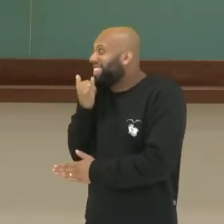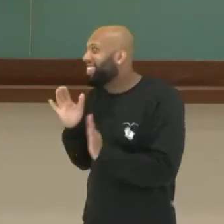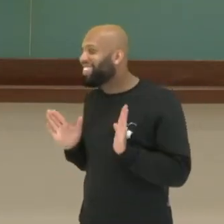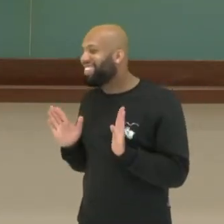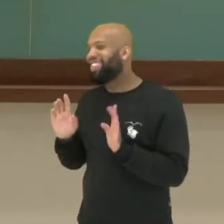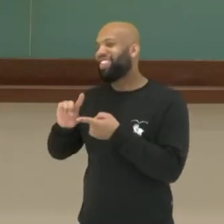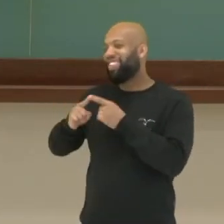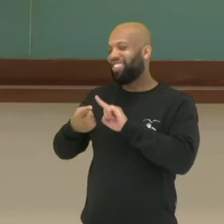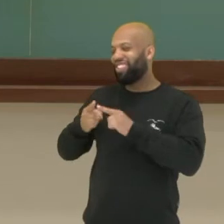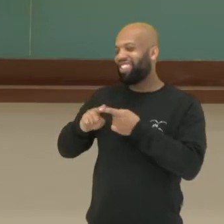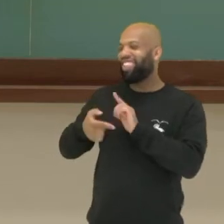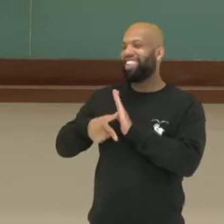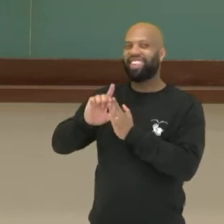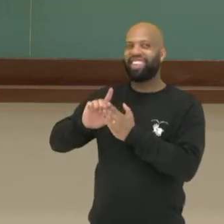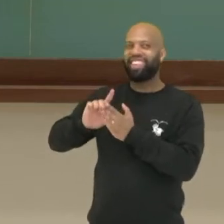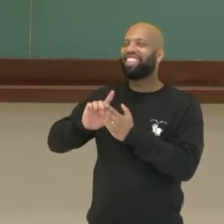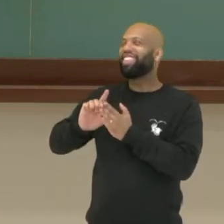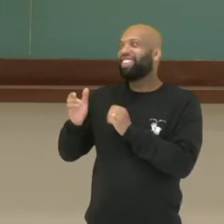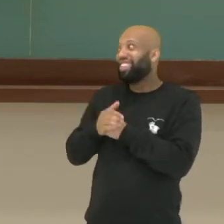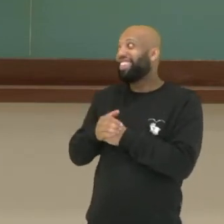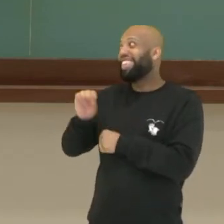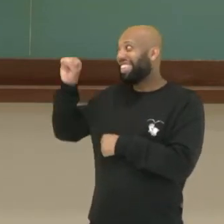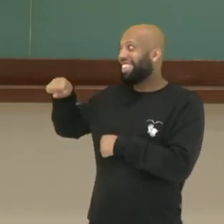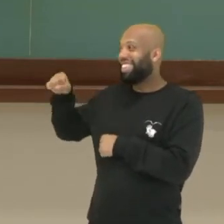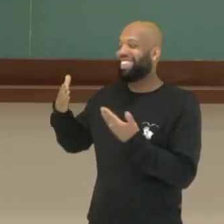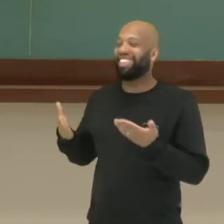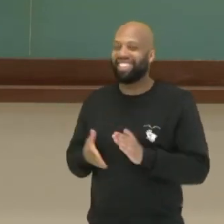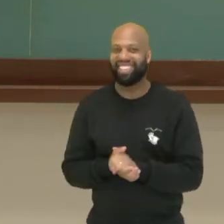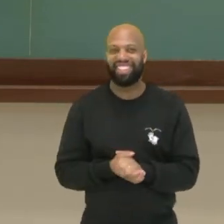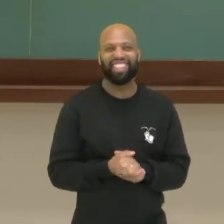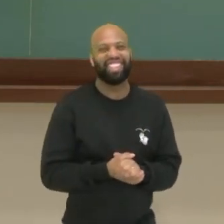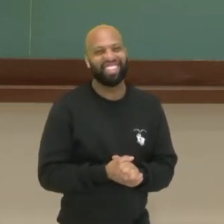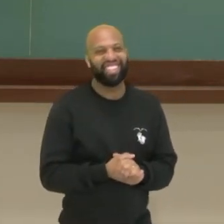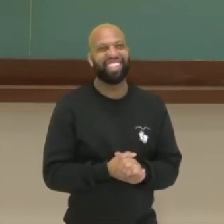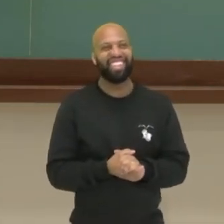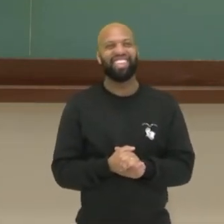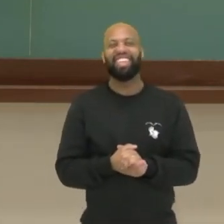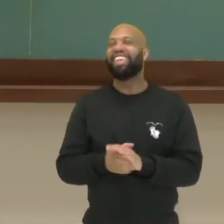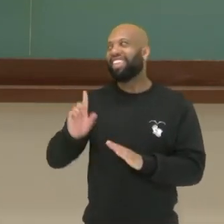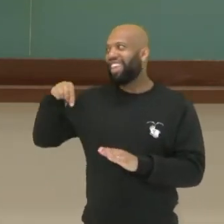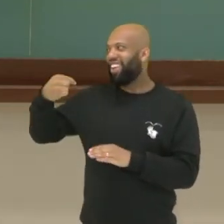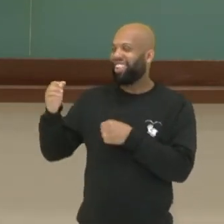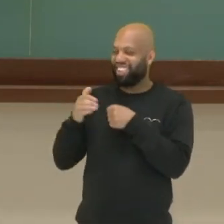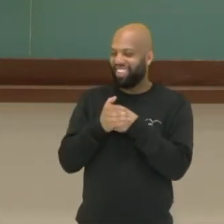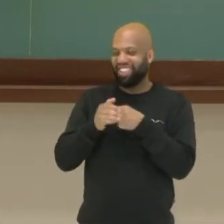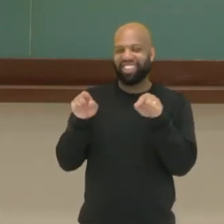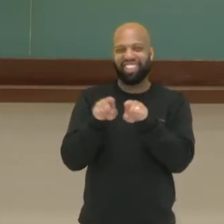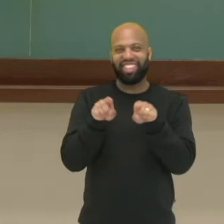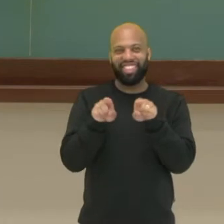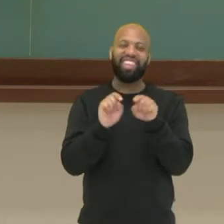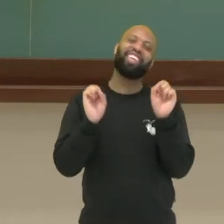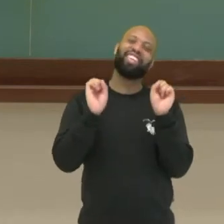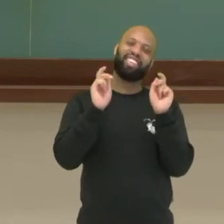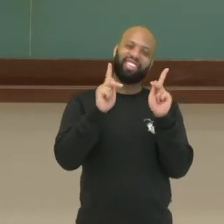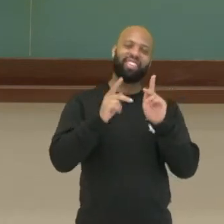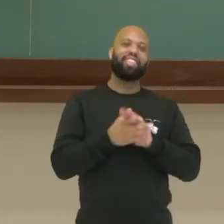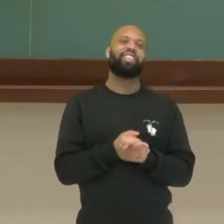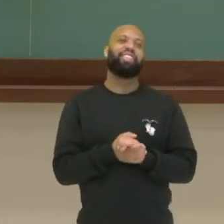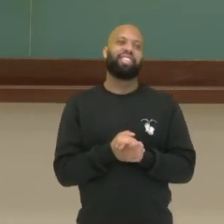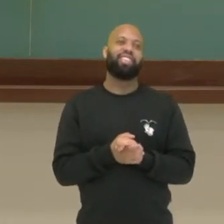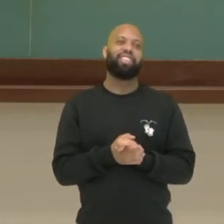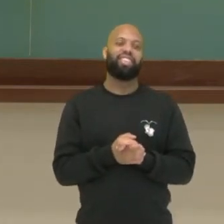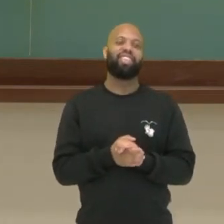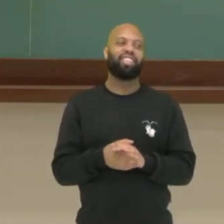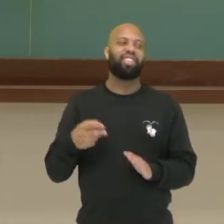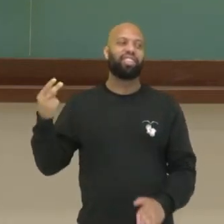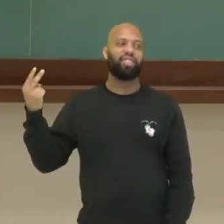tinha combinado que você se esconder? Poxa, fazer o quê, né? Se esconde na próxima, hein? Bom, moçadinha, já viram, né? Tô eu